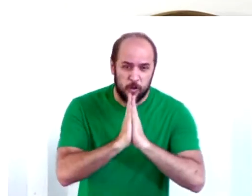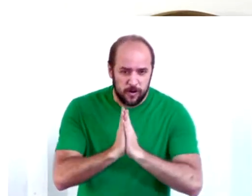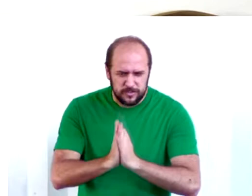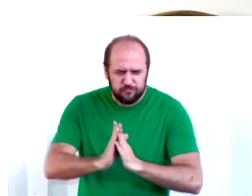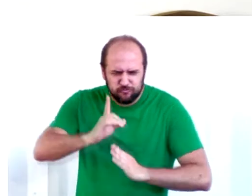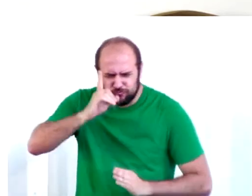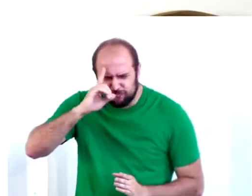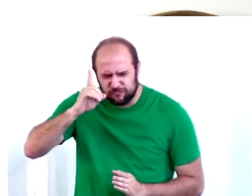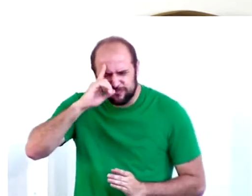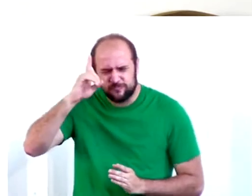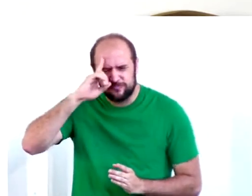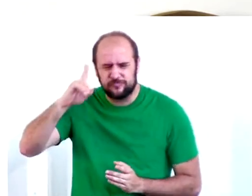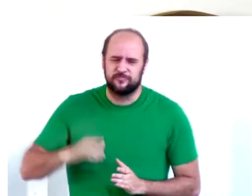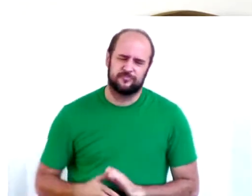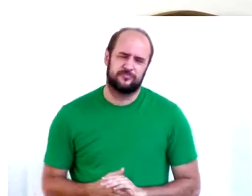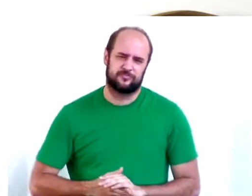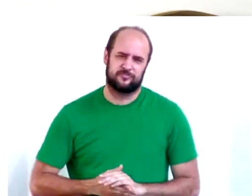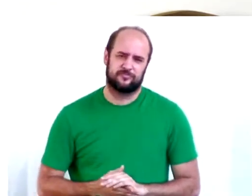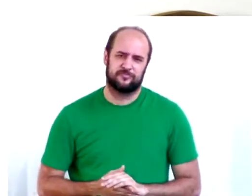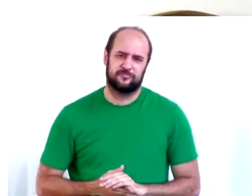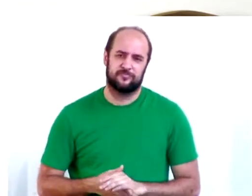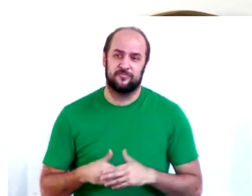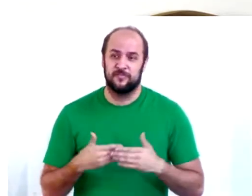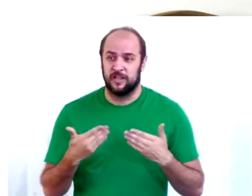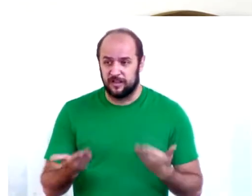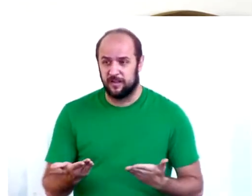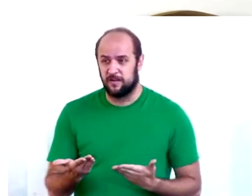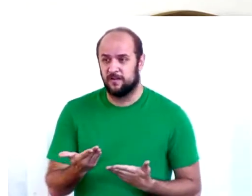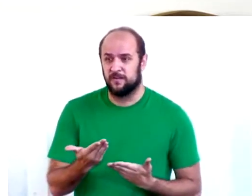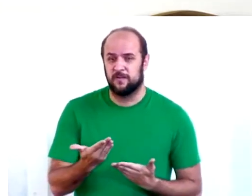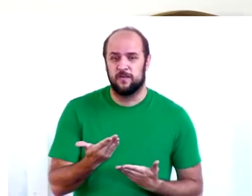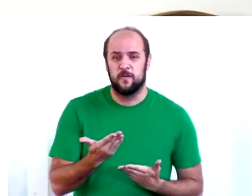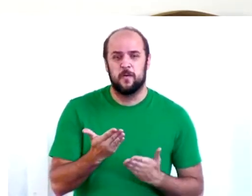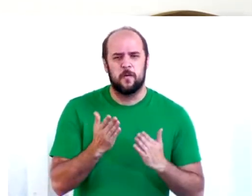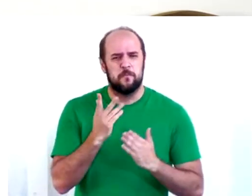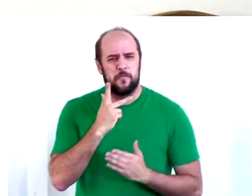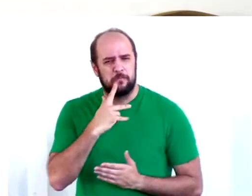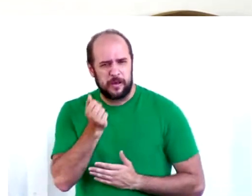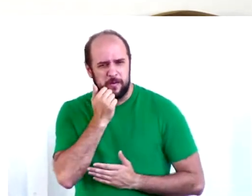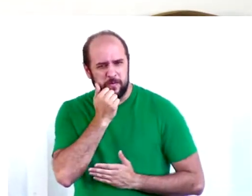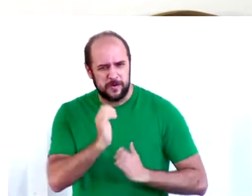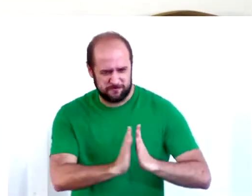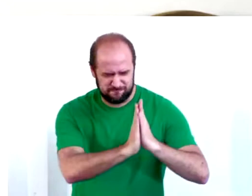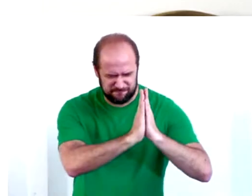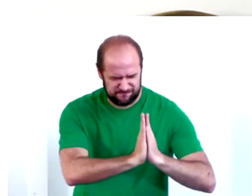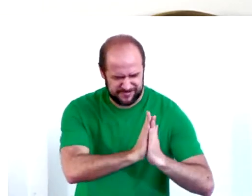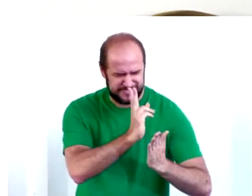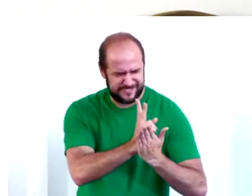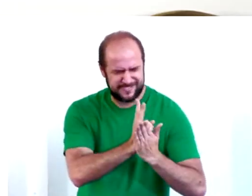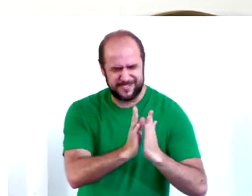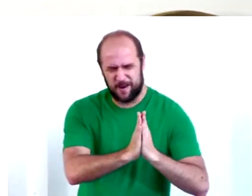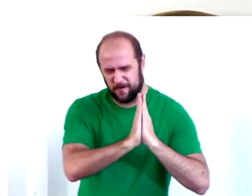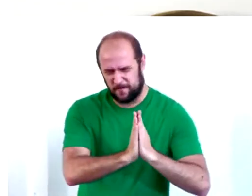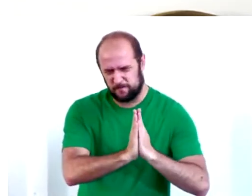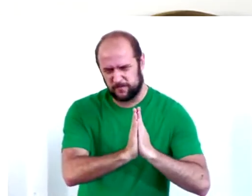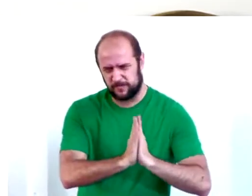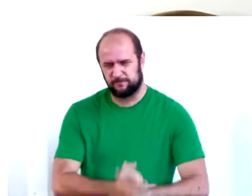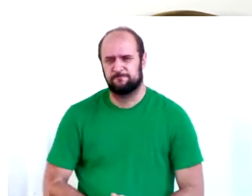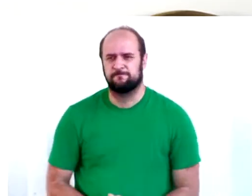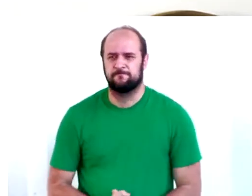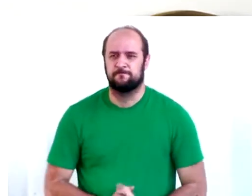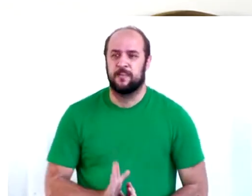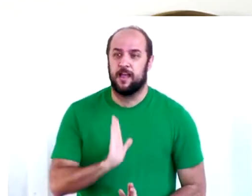os dias. É por isso, crianças, por isso eles estão de mãos postas ao Senhor. Agora tem uma última